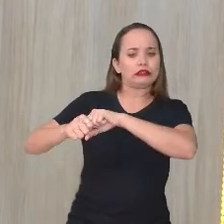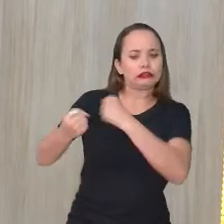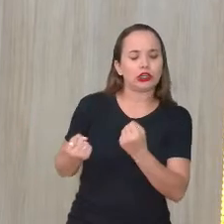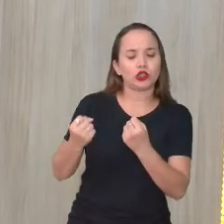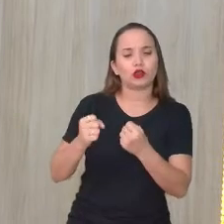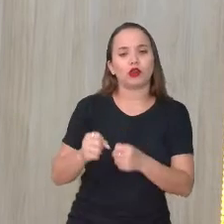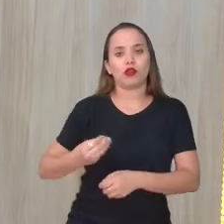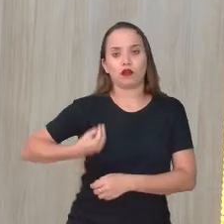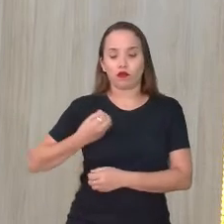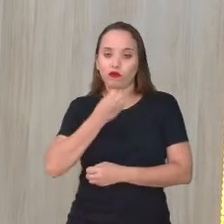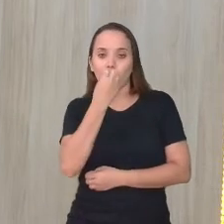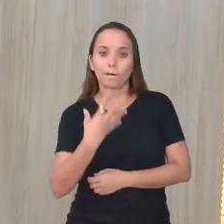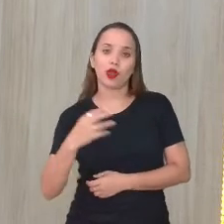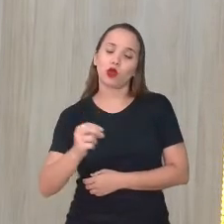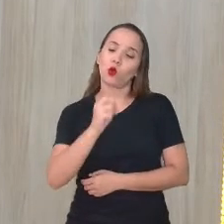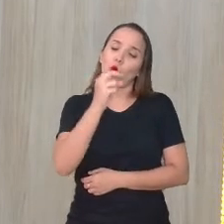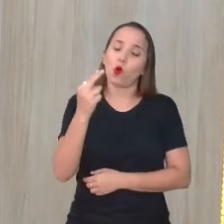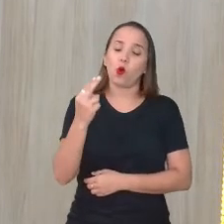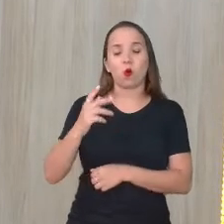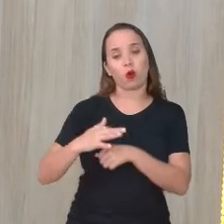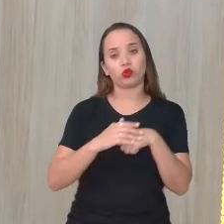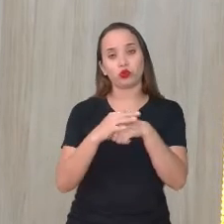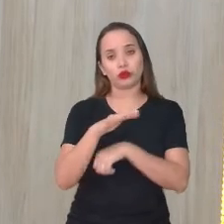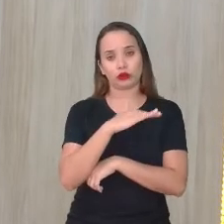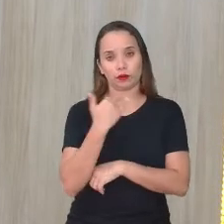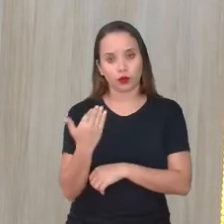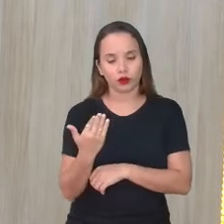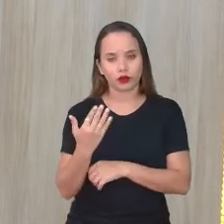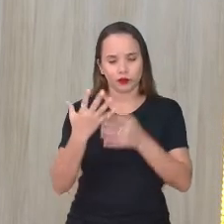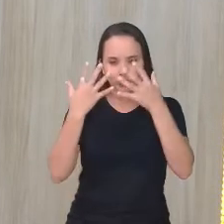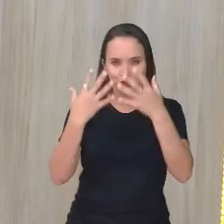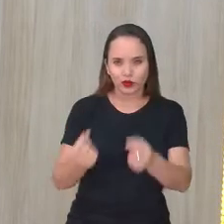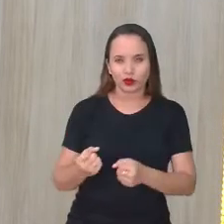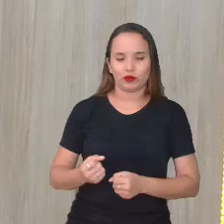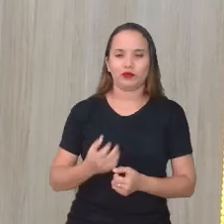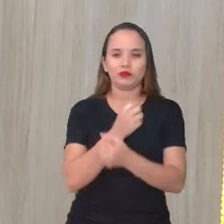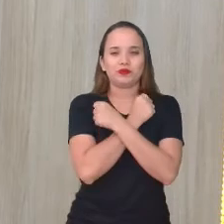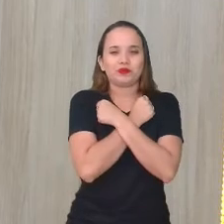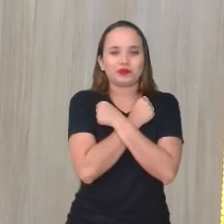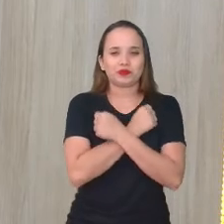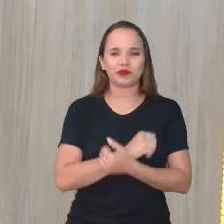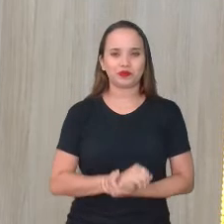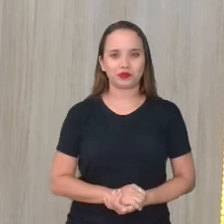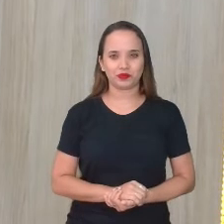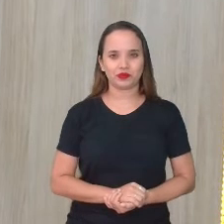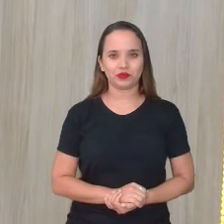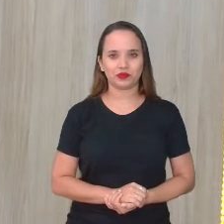morrer, gente. Vamos escolher sempre a saúde e os cuidados. Um abraço, pessoal.